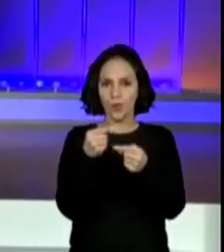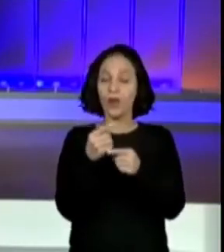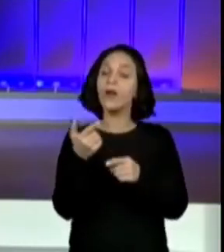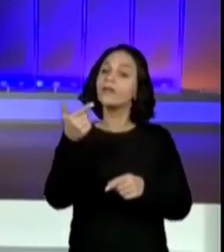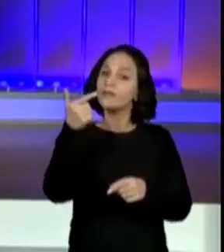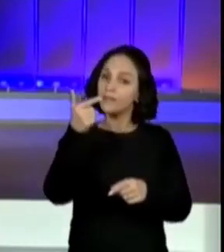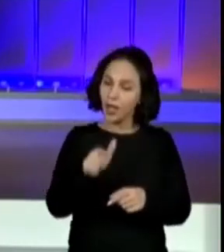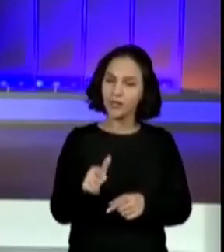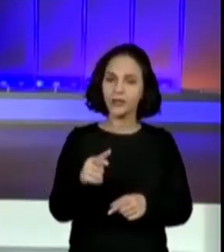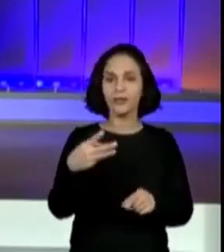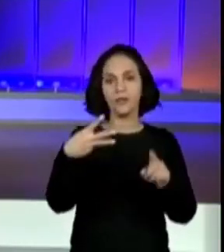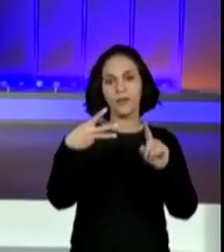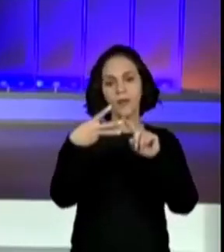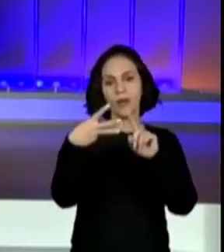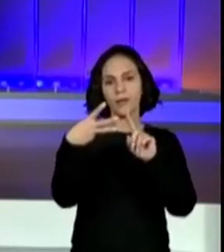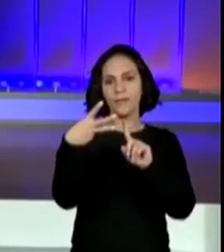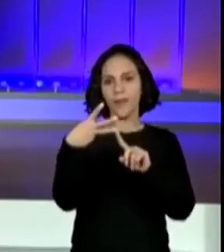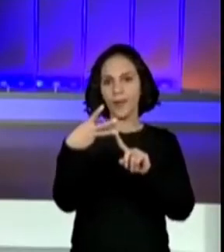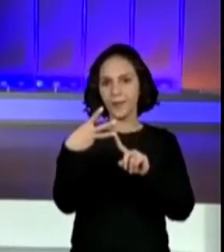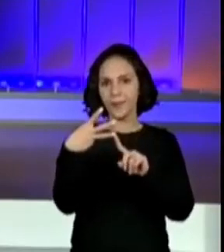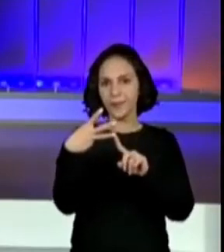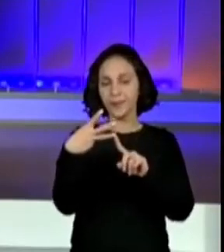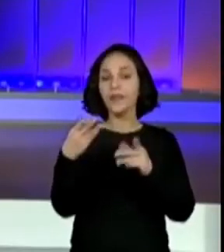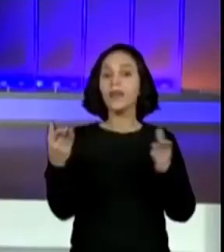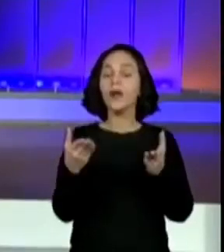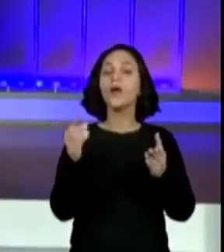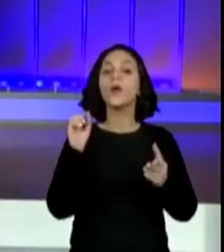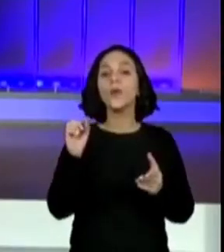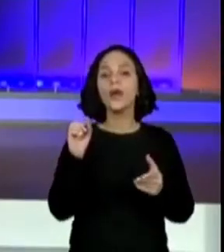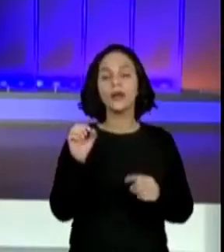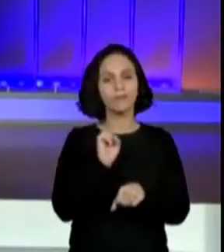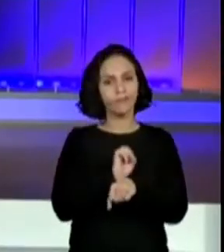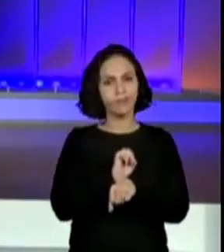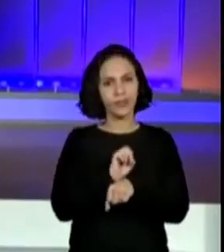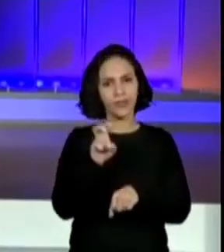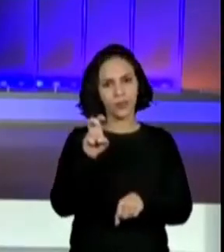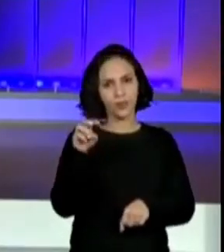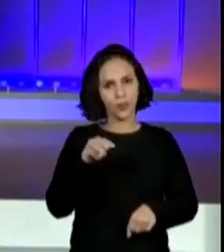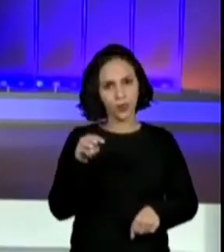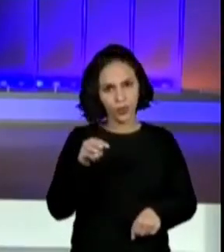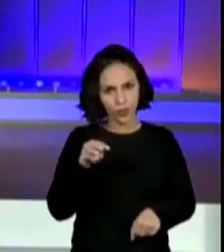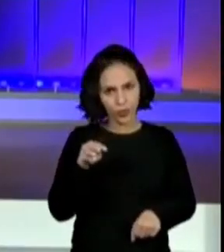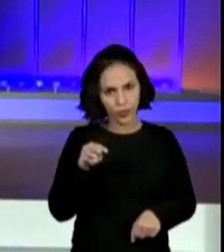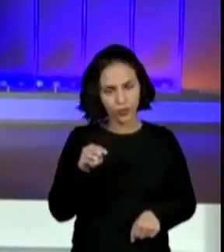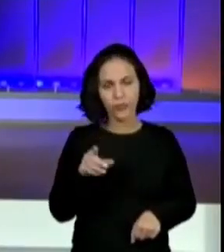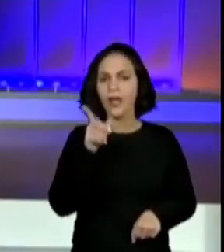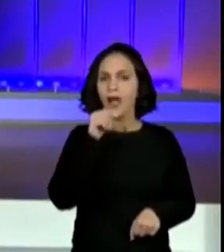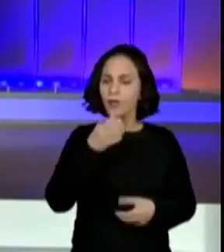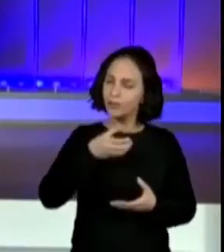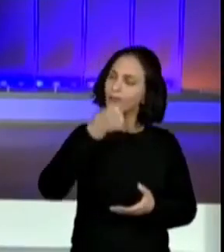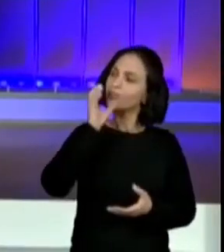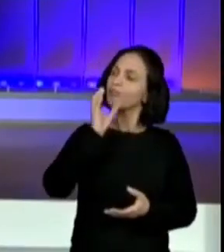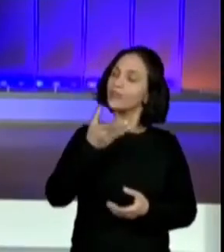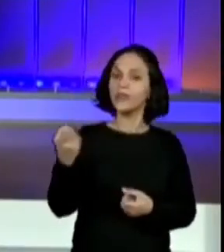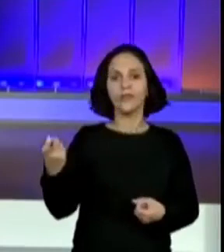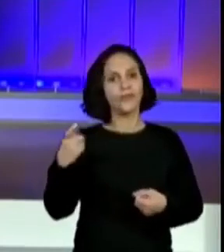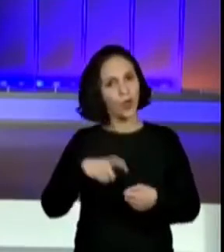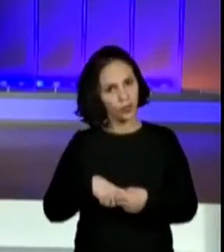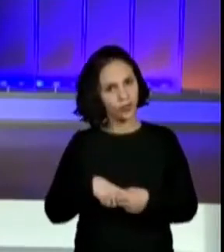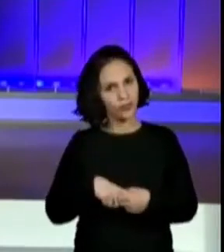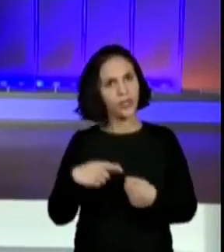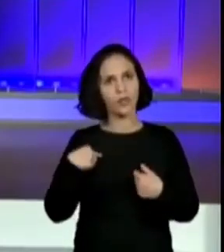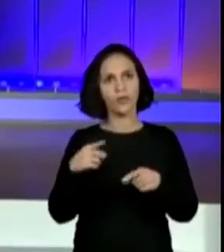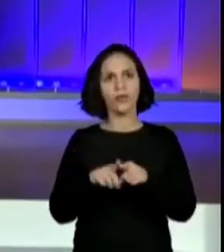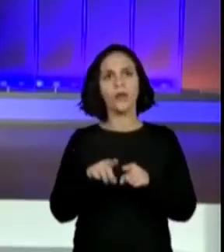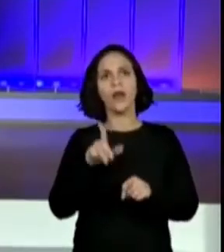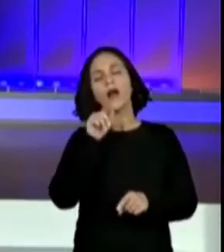voltar para mais dois momentos então agora o que que vocês vão ter uma pausa de 5 minutinhos para beber aquela água e já digo que